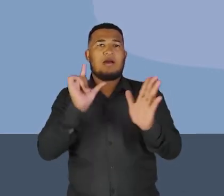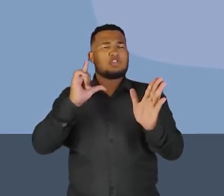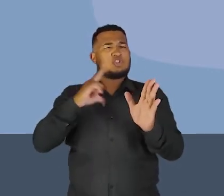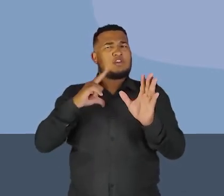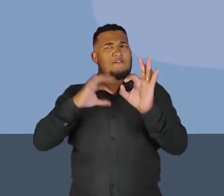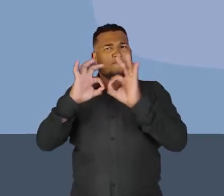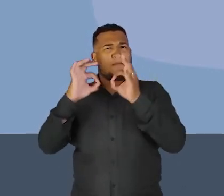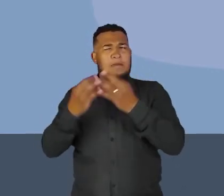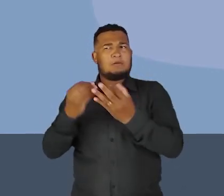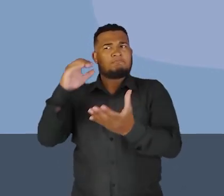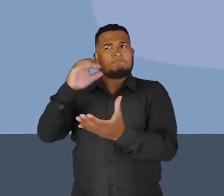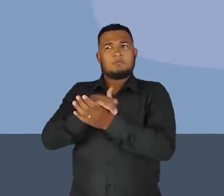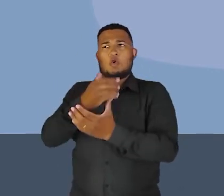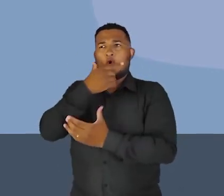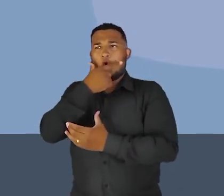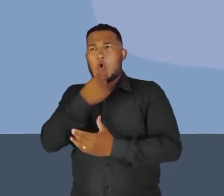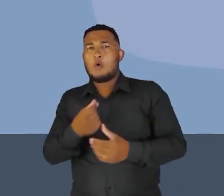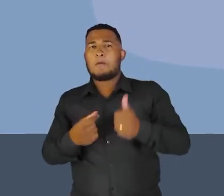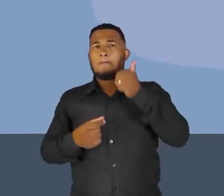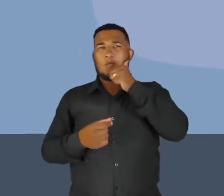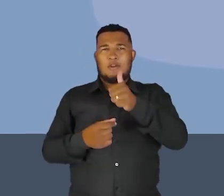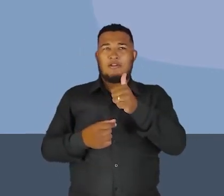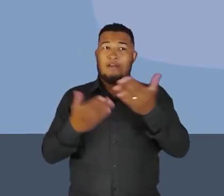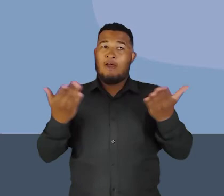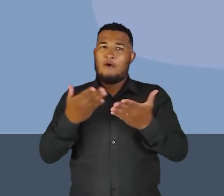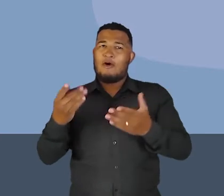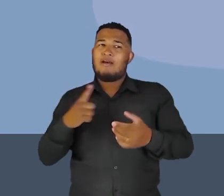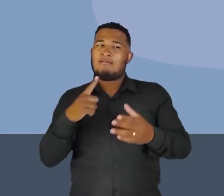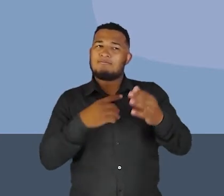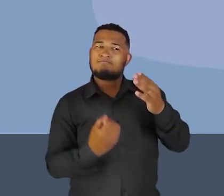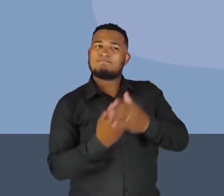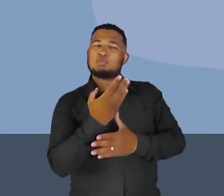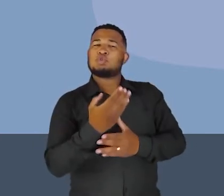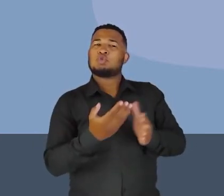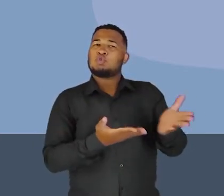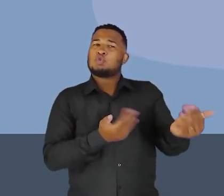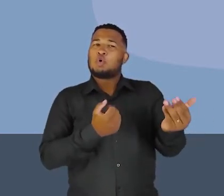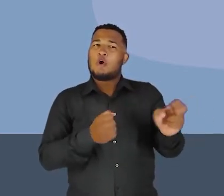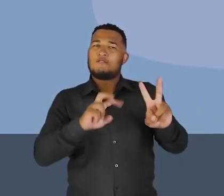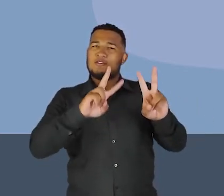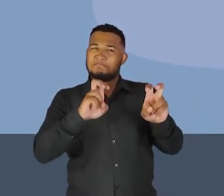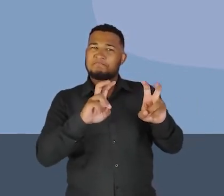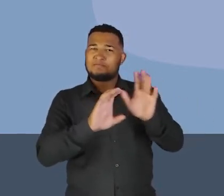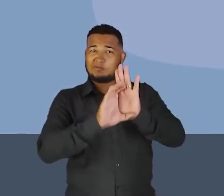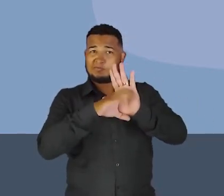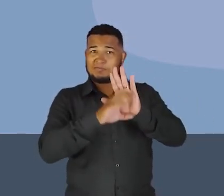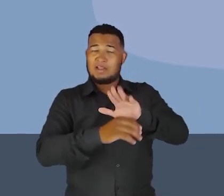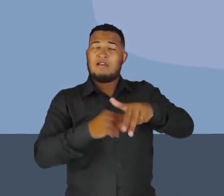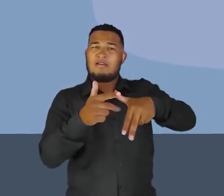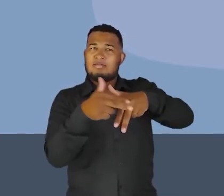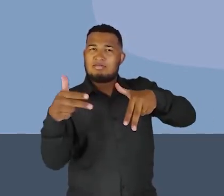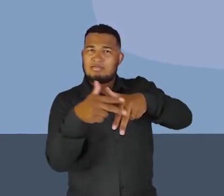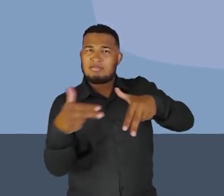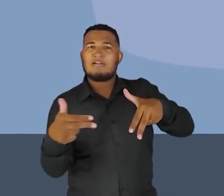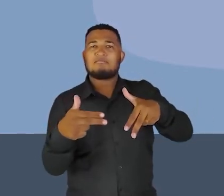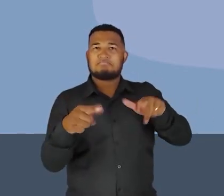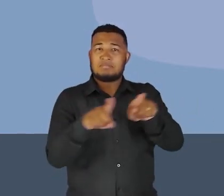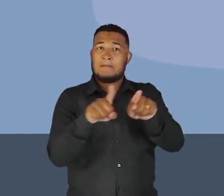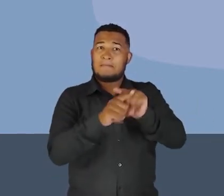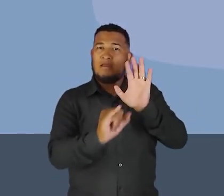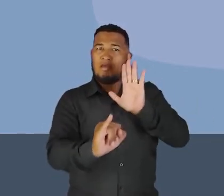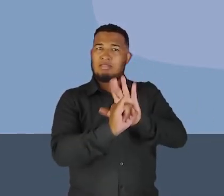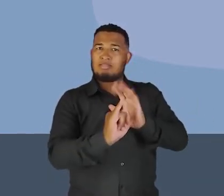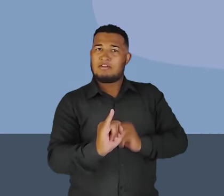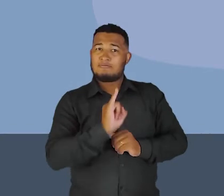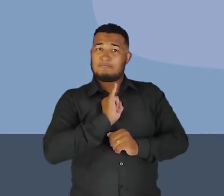né, marido e mulher. Agora os jovens, né, nessa construção dessa ideia de identidade, da questão da sexualidade, a gente começa a ter